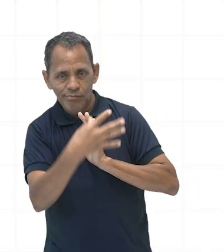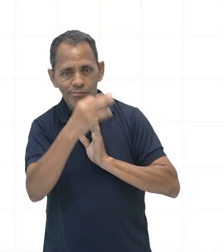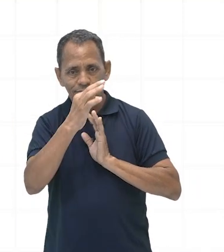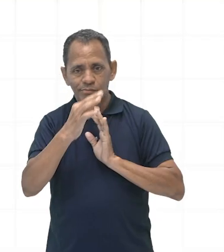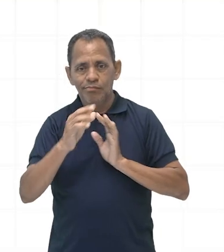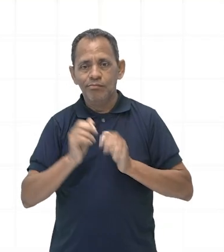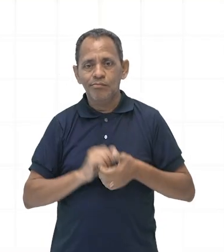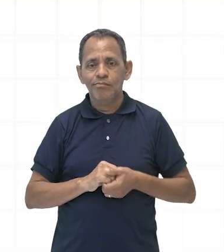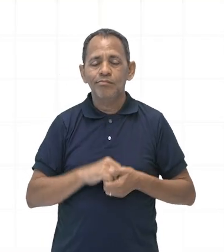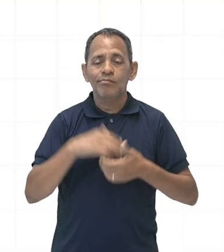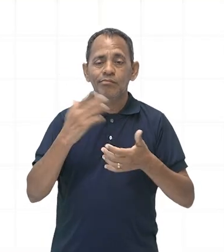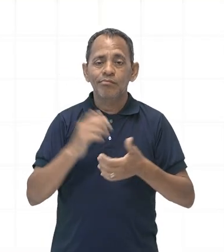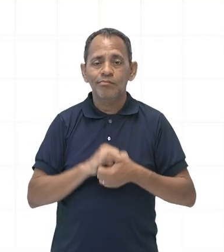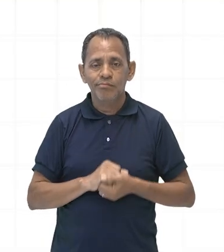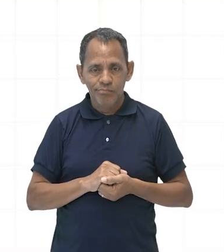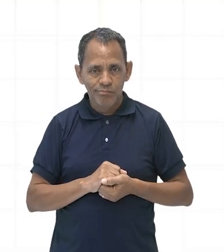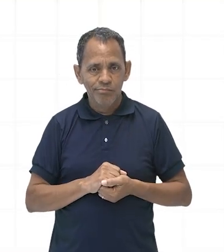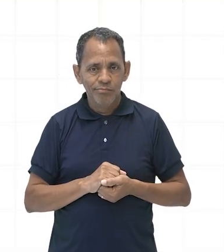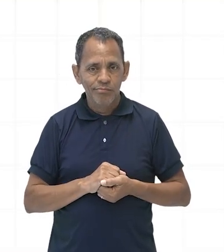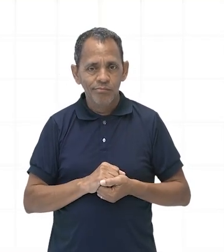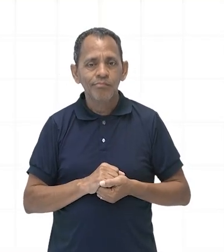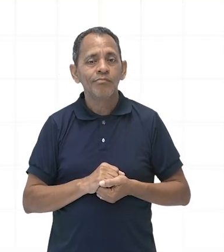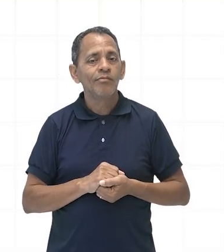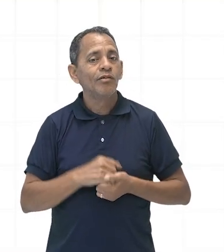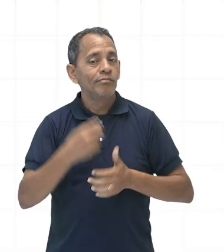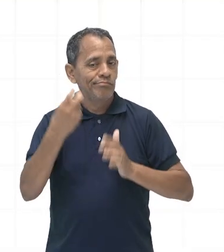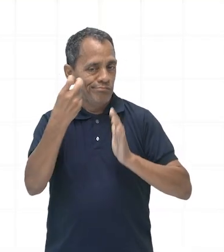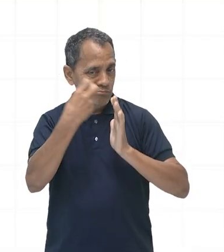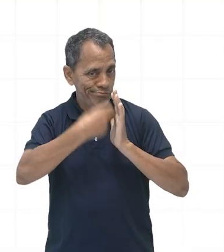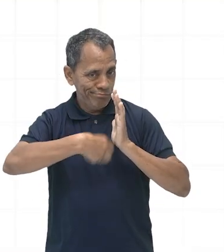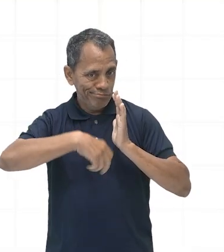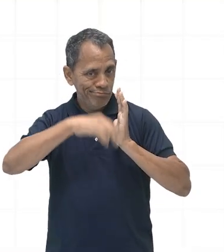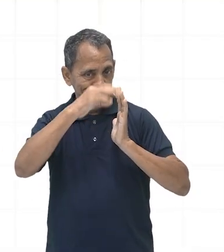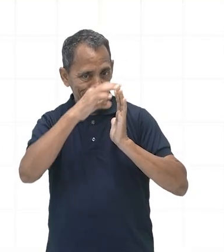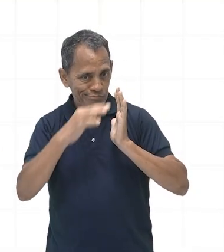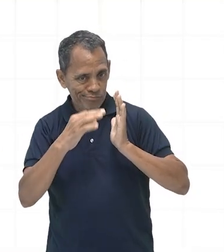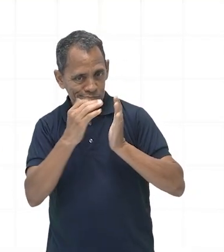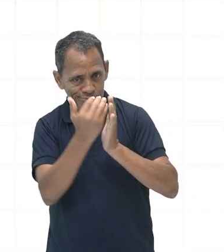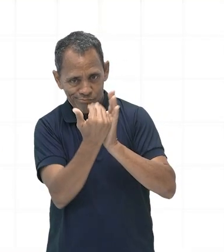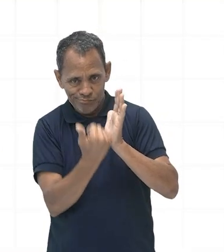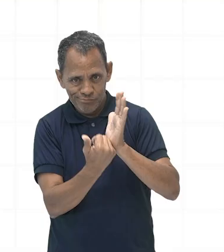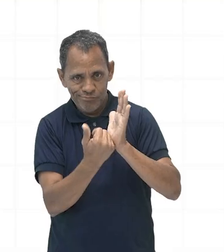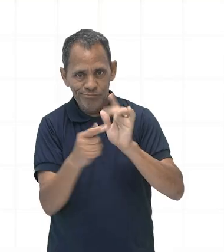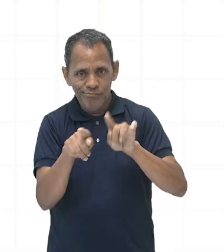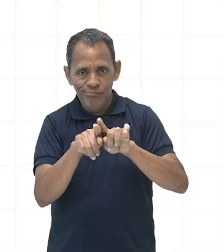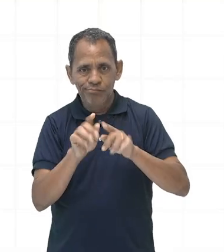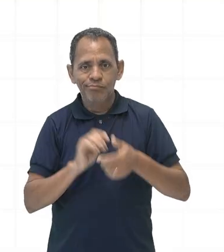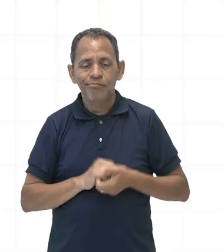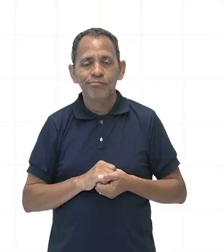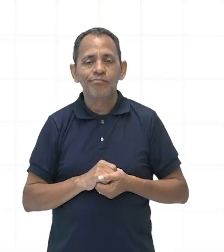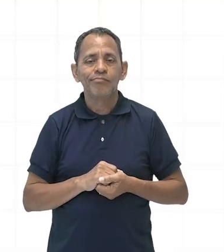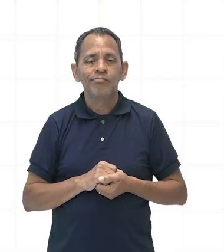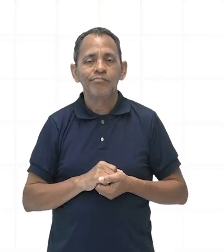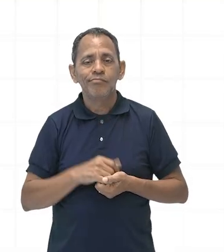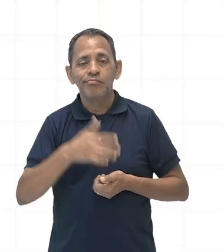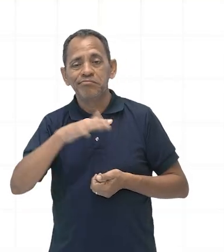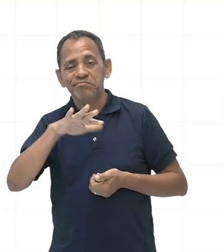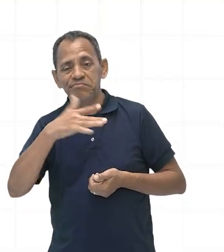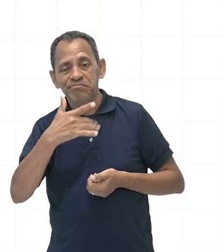24%. Ou seja, o percentual de desconto nessa compra foi